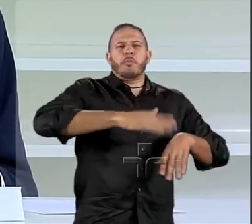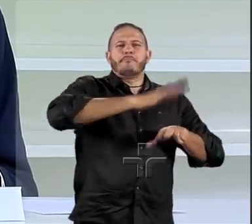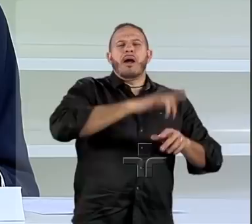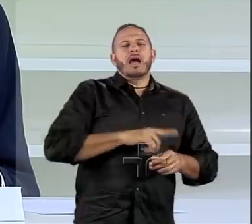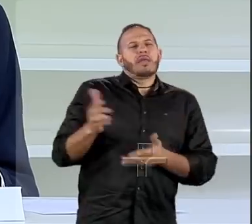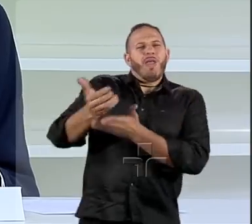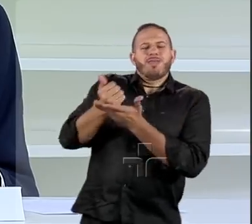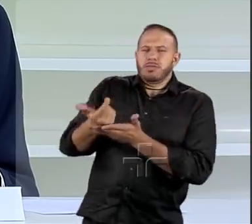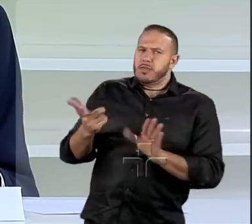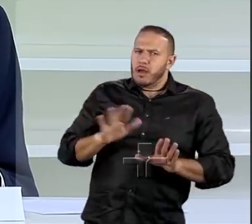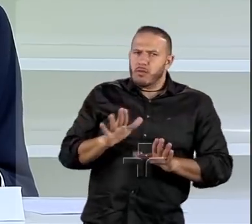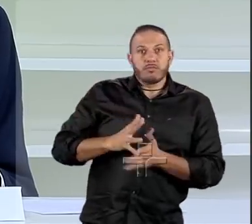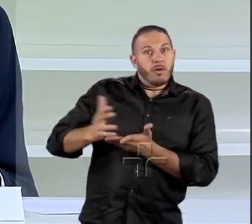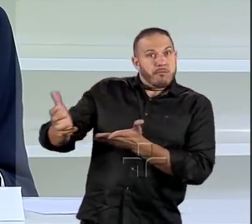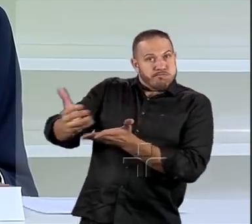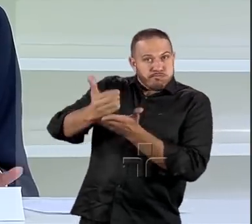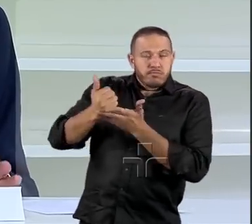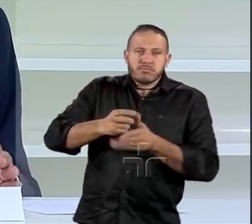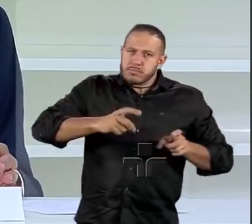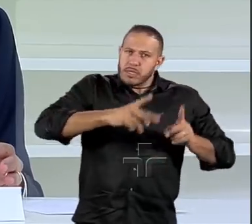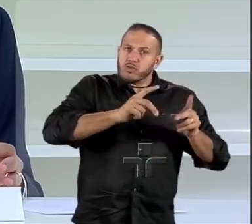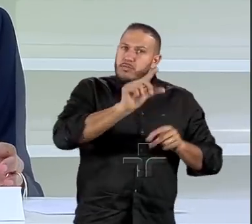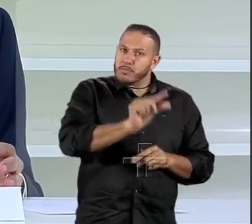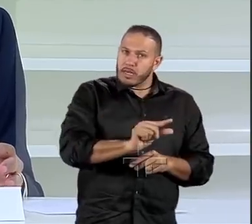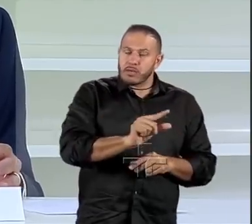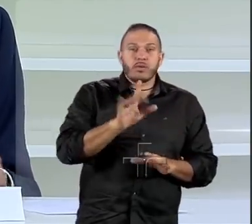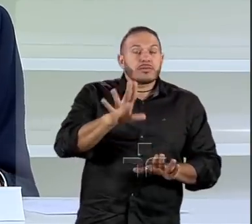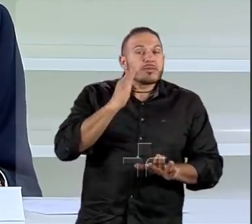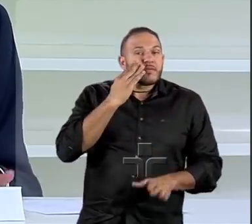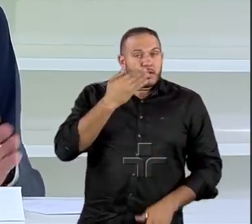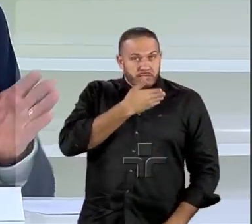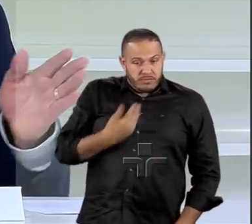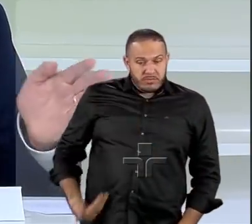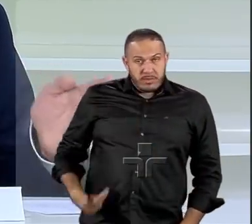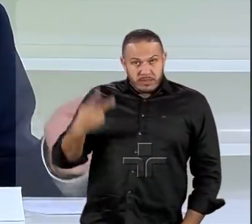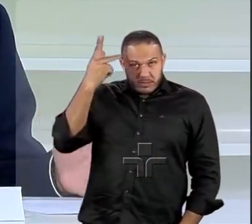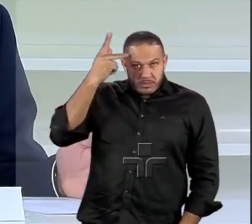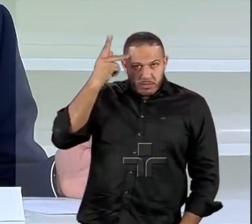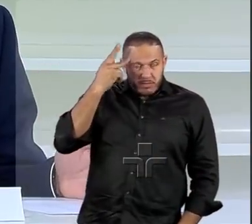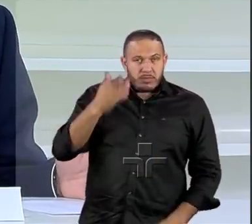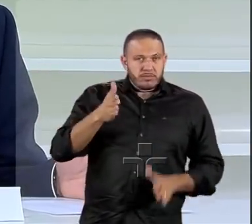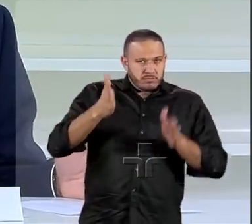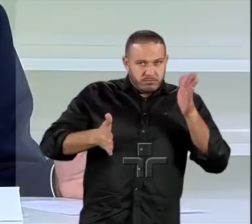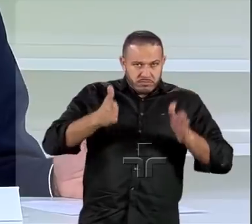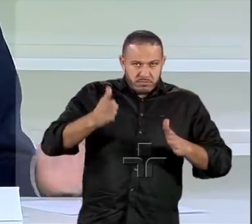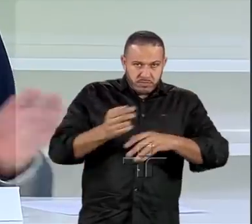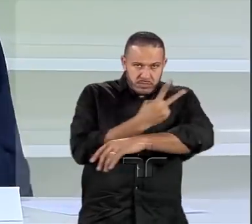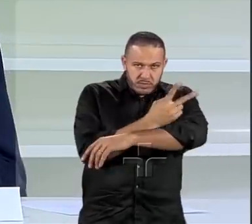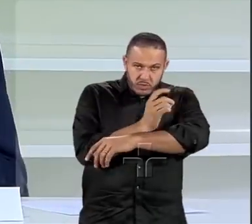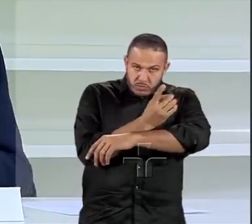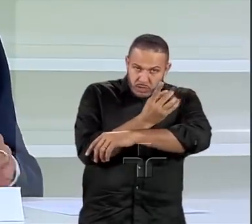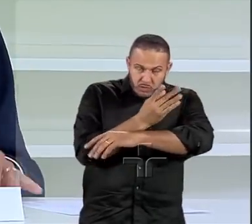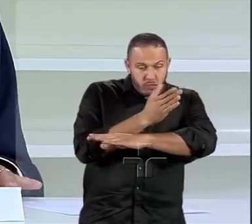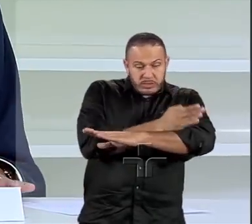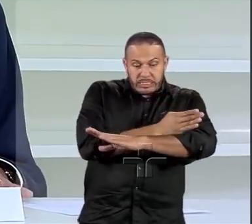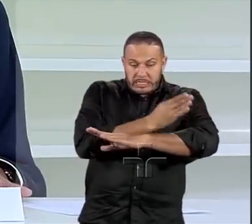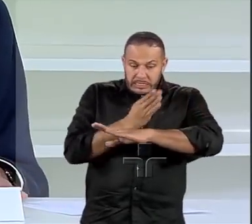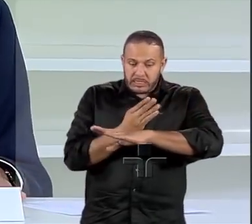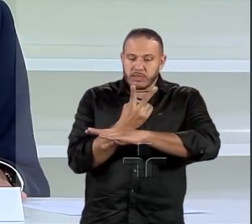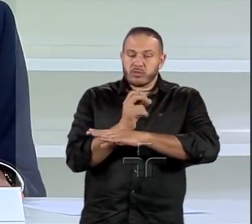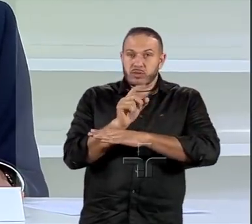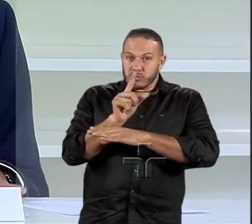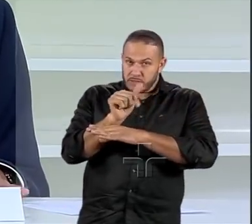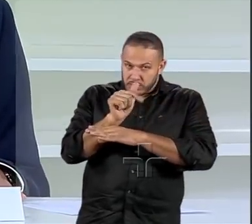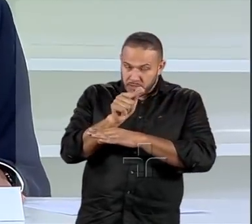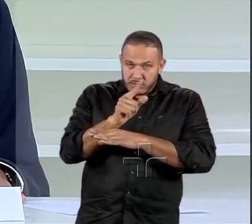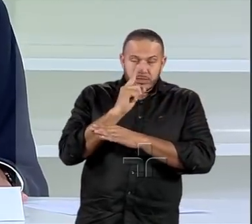terem ideia, o Estado de São Paulo deixou de arrecadar, do ano de 2014 a 2017,